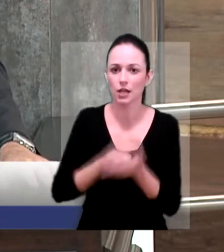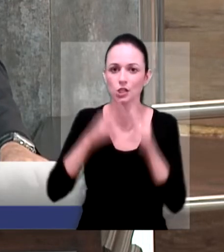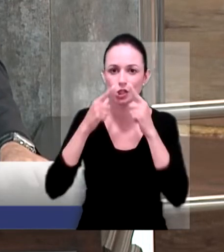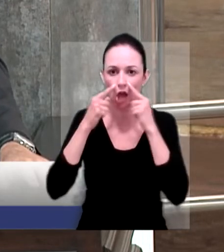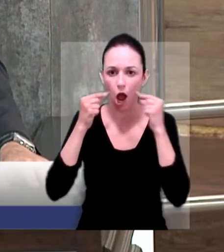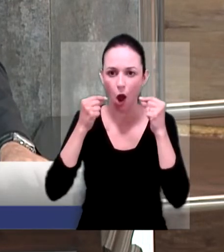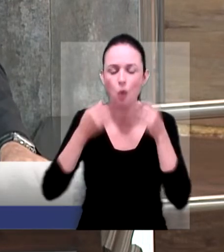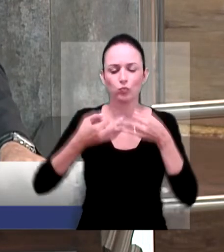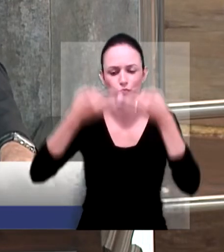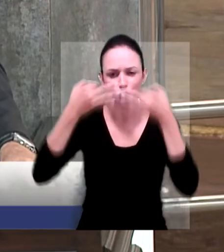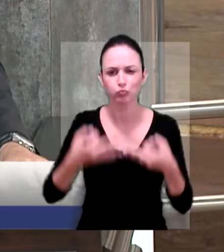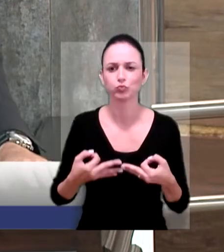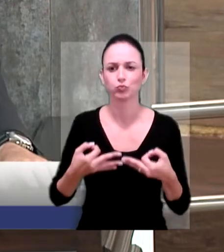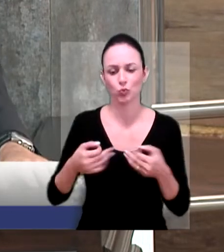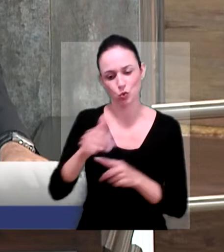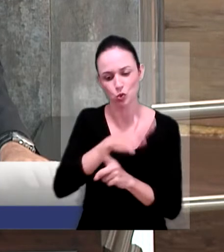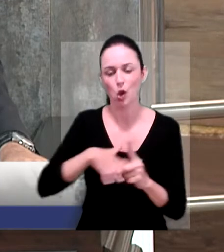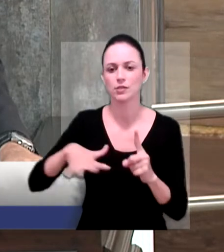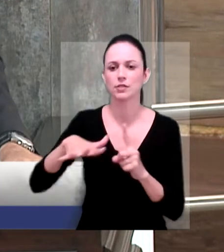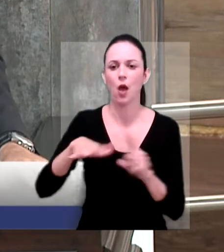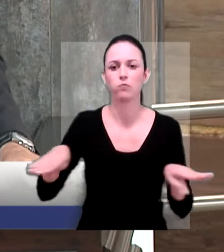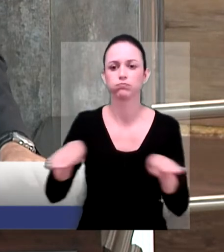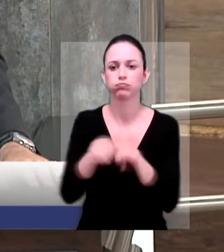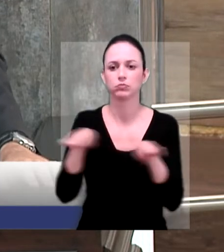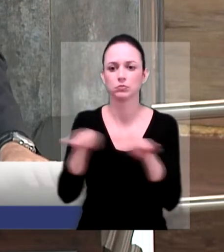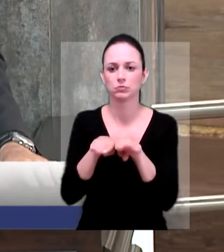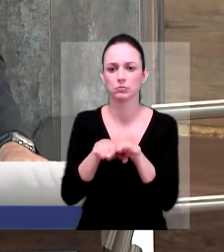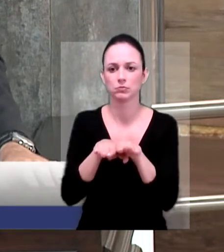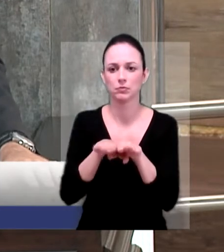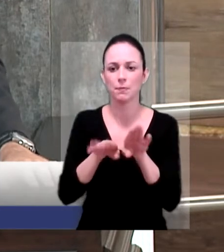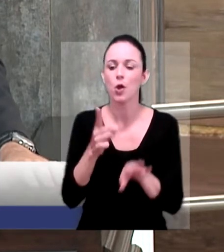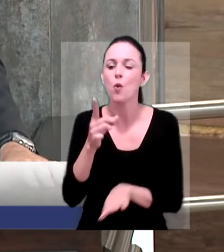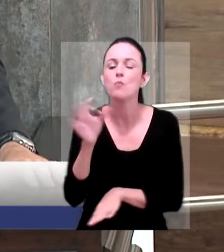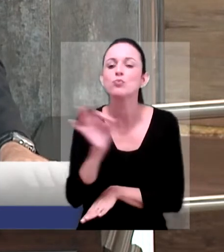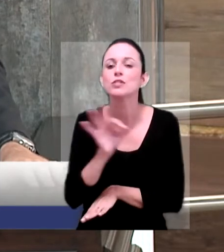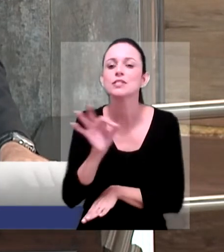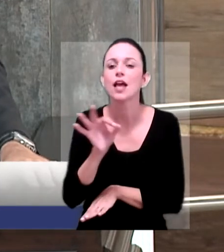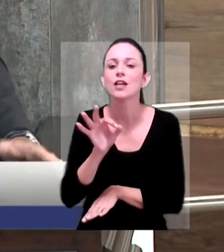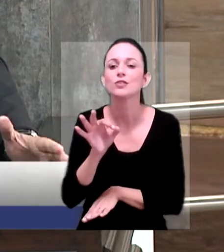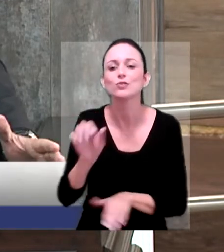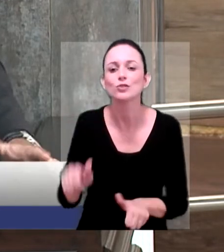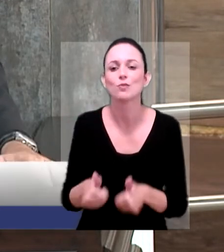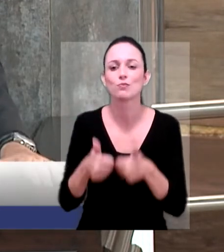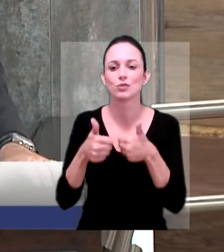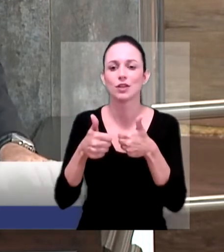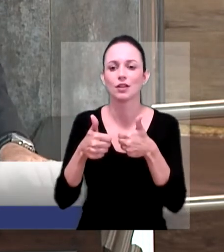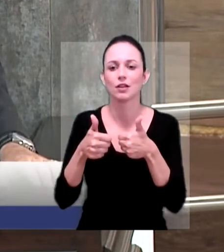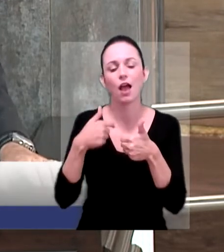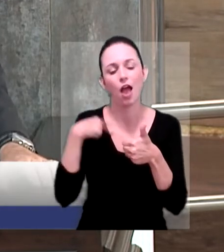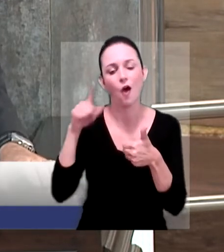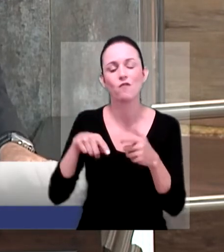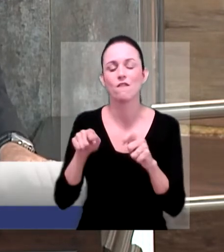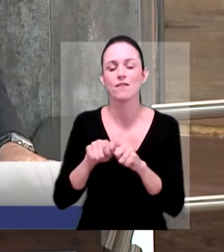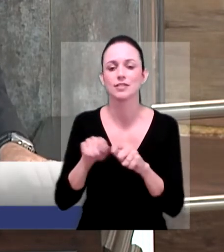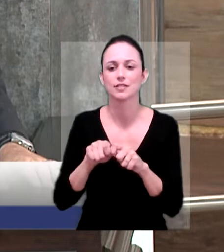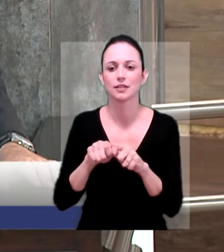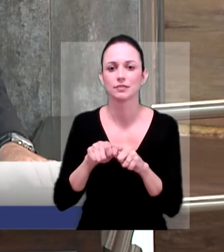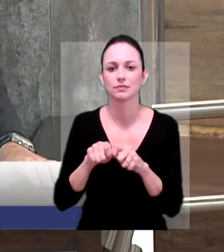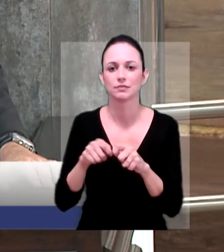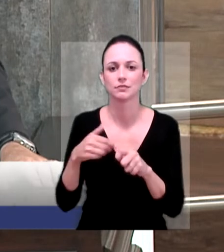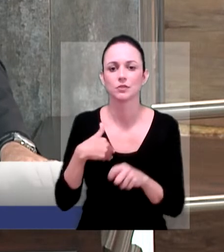socialmente, mesmo que seja apenas 1% de melhora. Mas é isso que eu vou fazer, porque é isso que eu peço a Deus todos os dias.